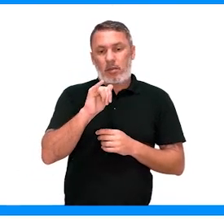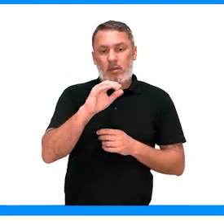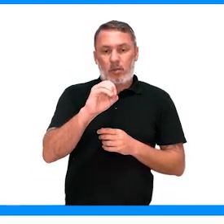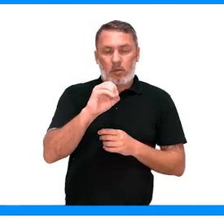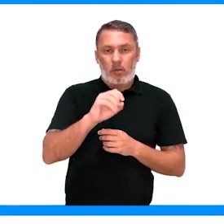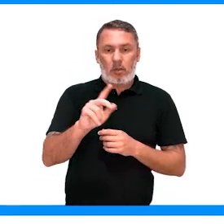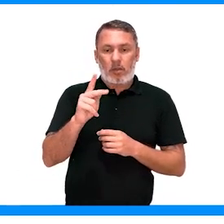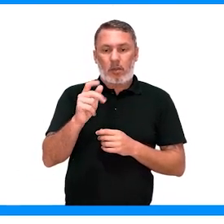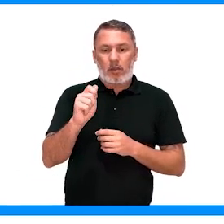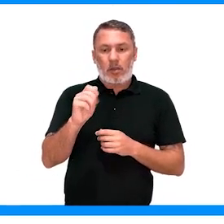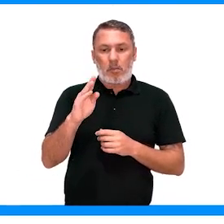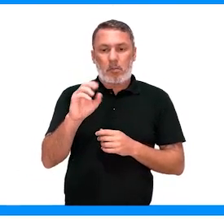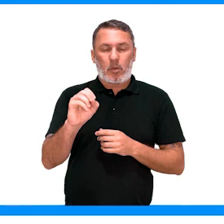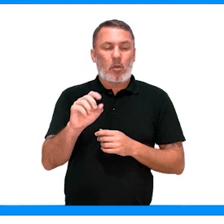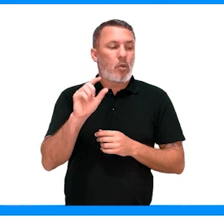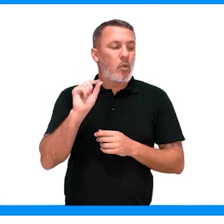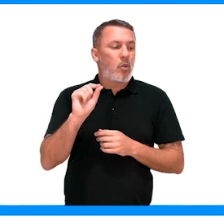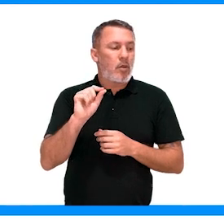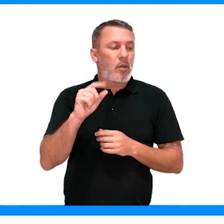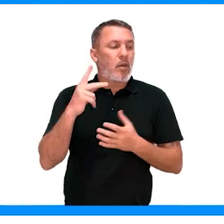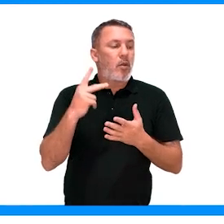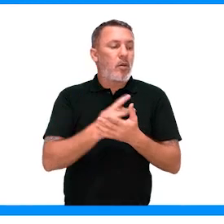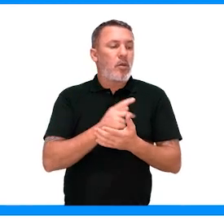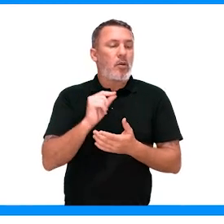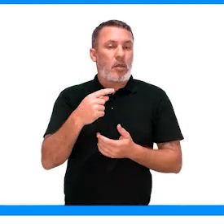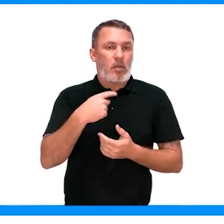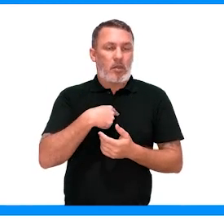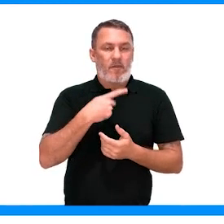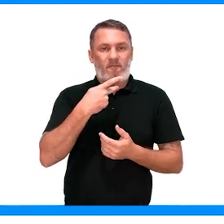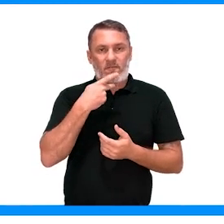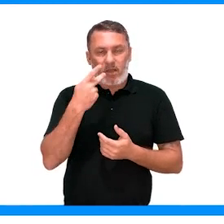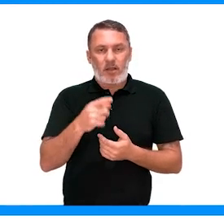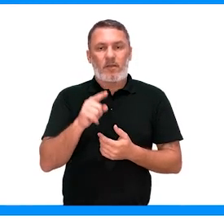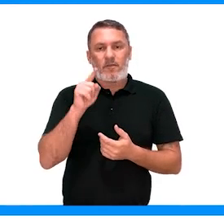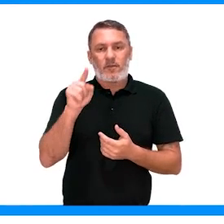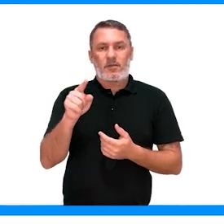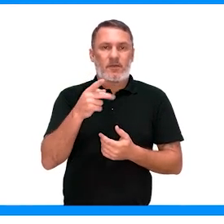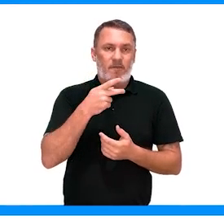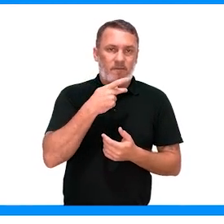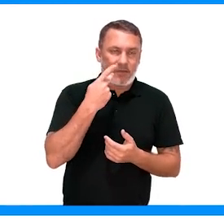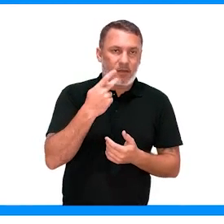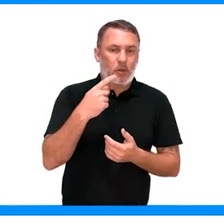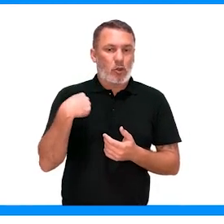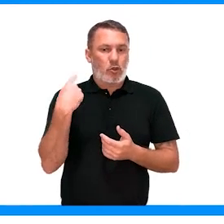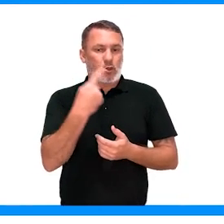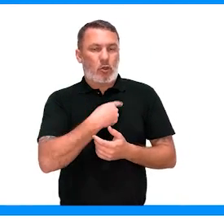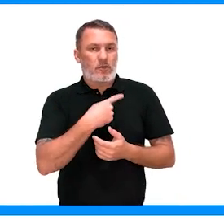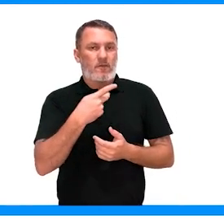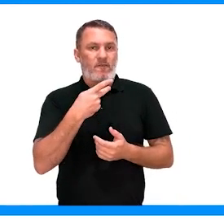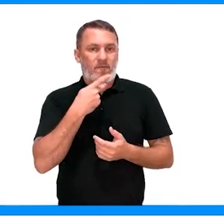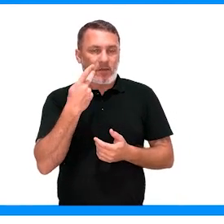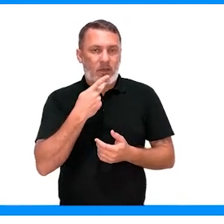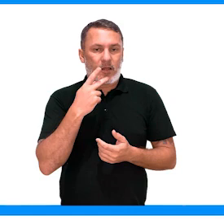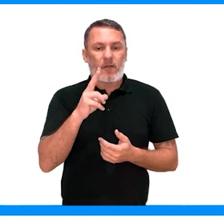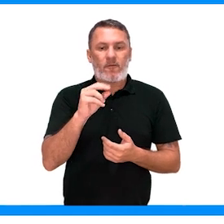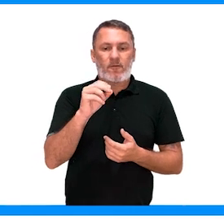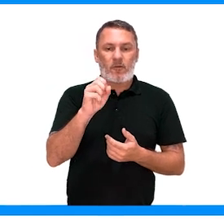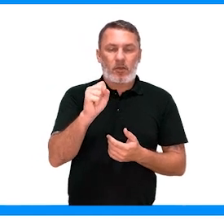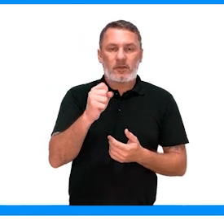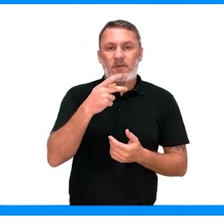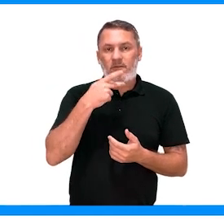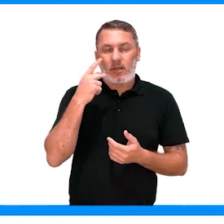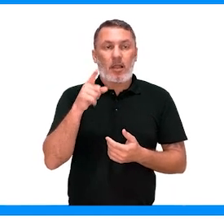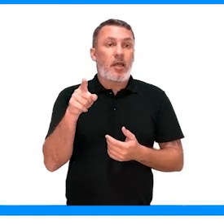él habla, nosotros hablamos, vosotros habláis, ellos hablan. Eu falo, tu falas, ele fala, nós falamos, vós